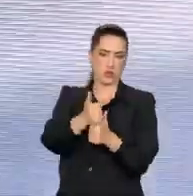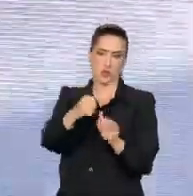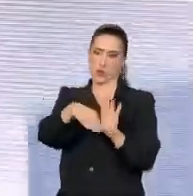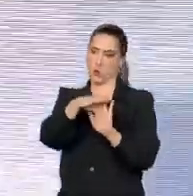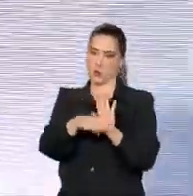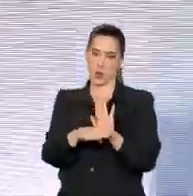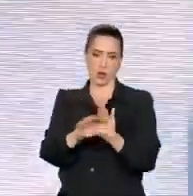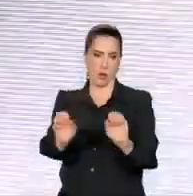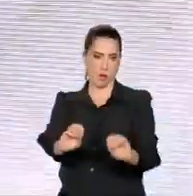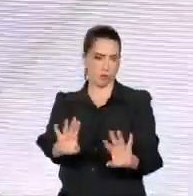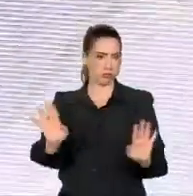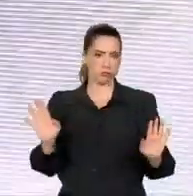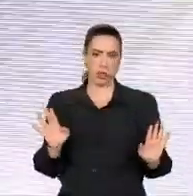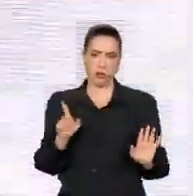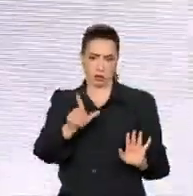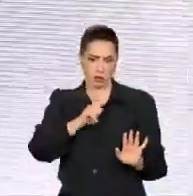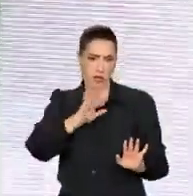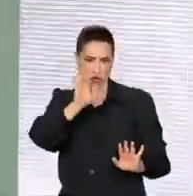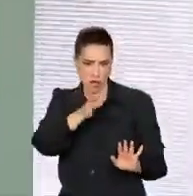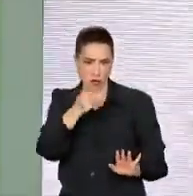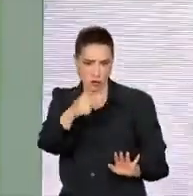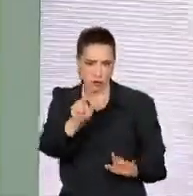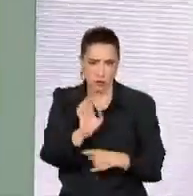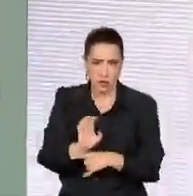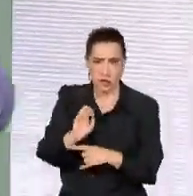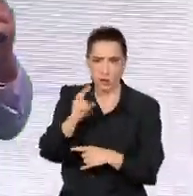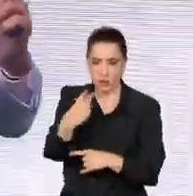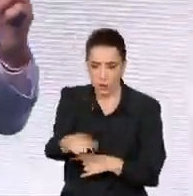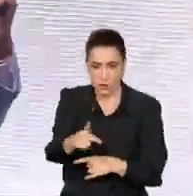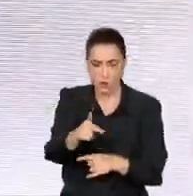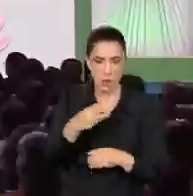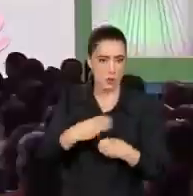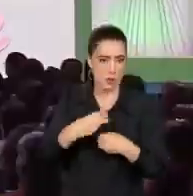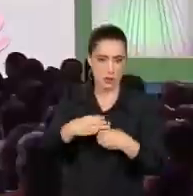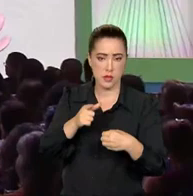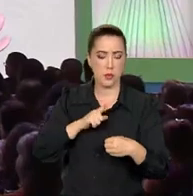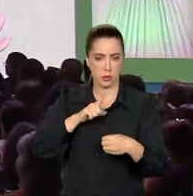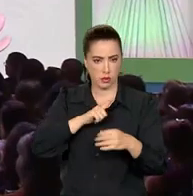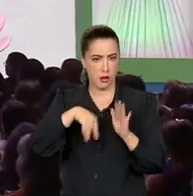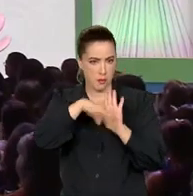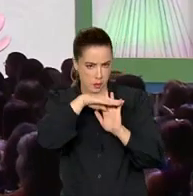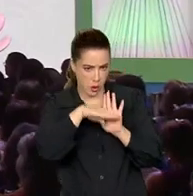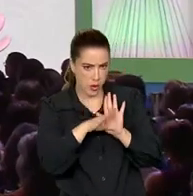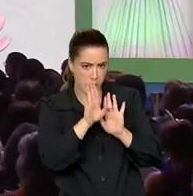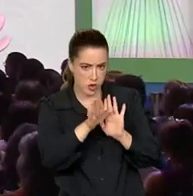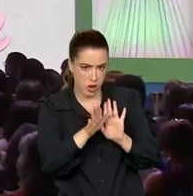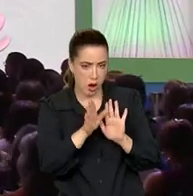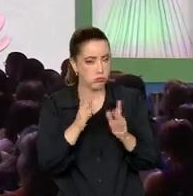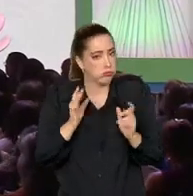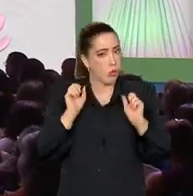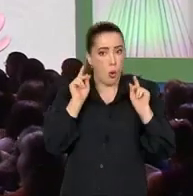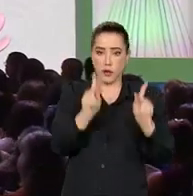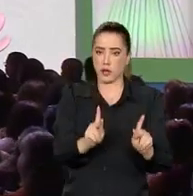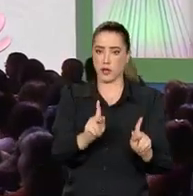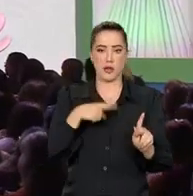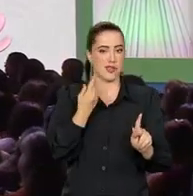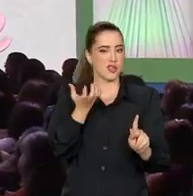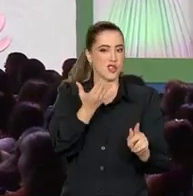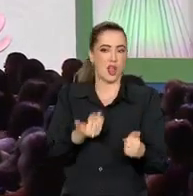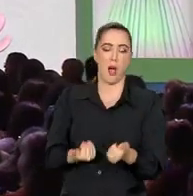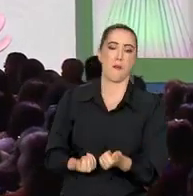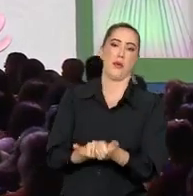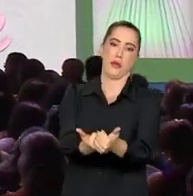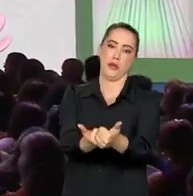estão implementando nos seus estados ou nos seus municípios. O que nós queremos é apoiar,